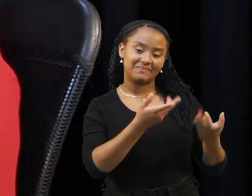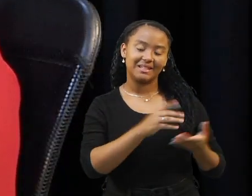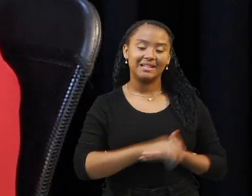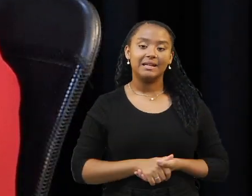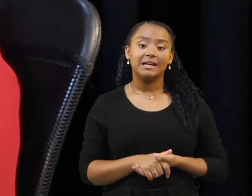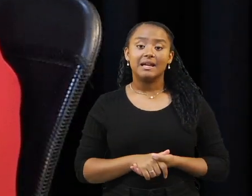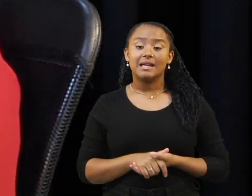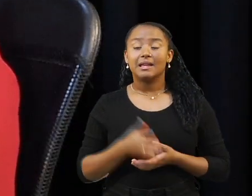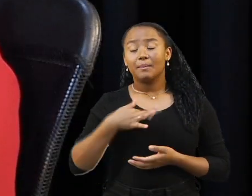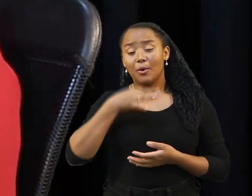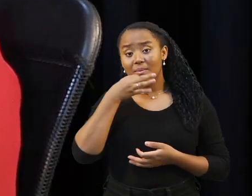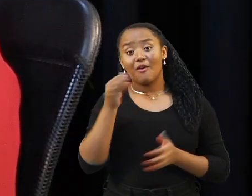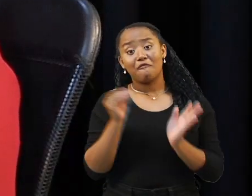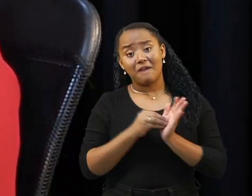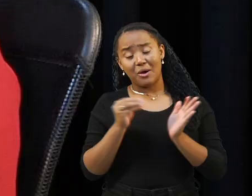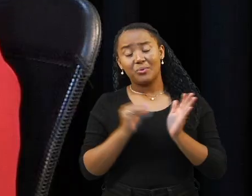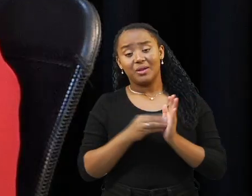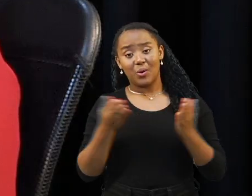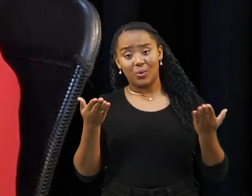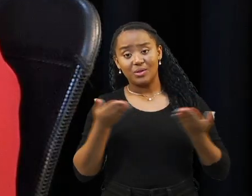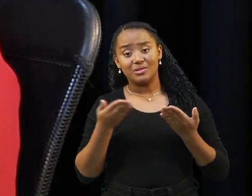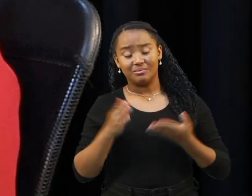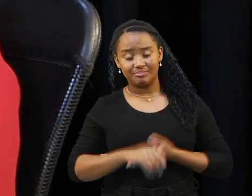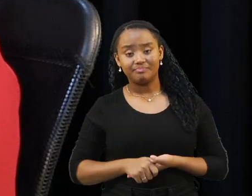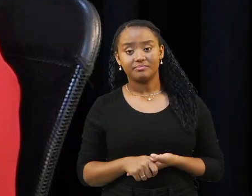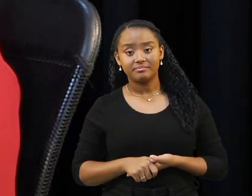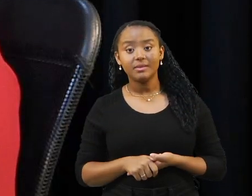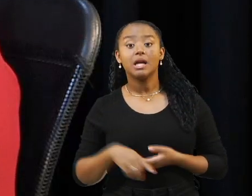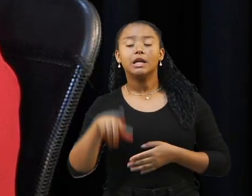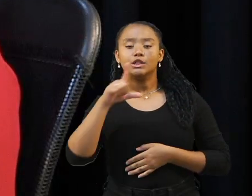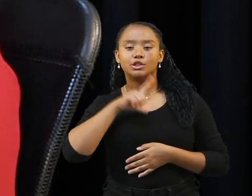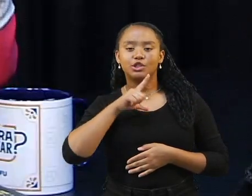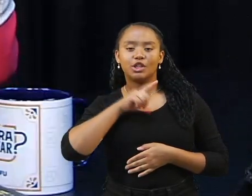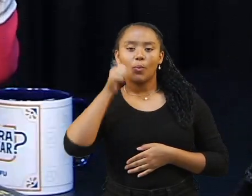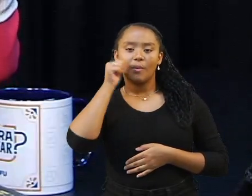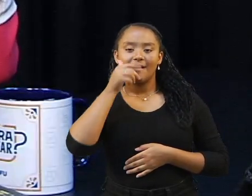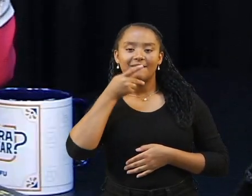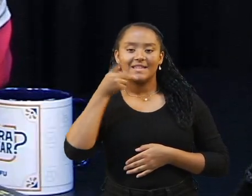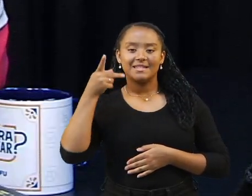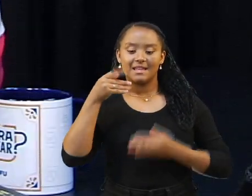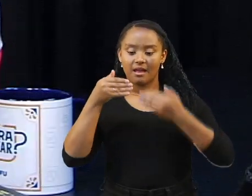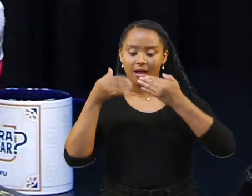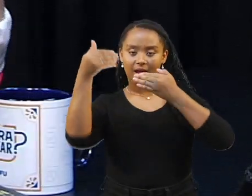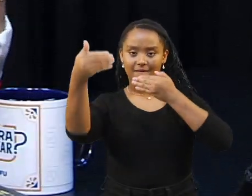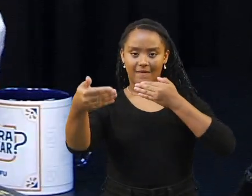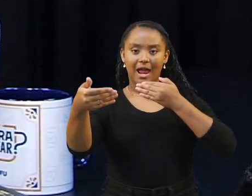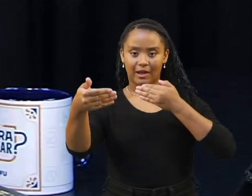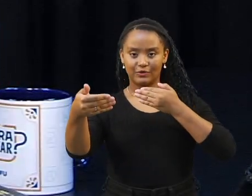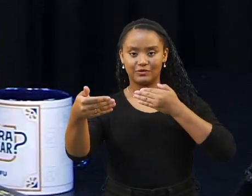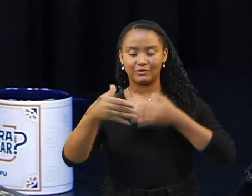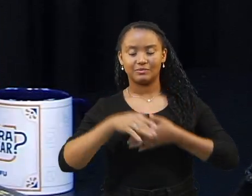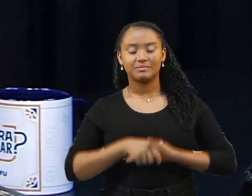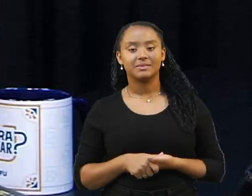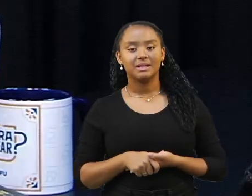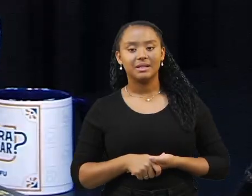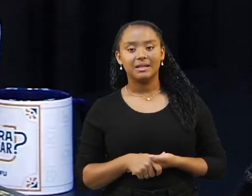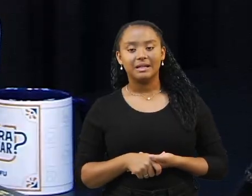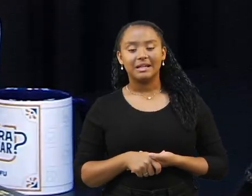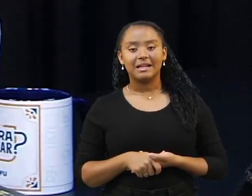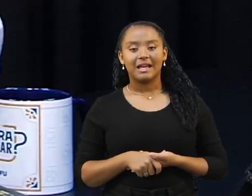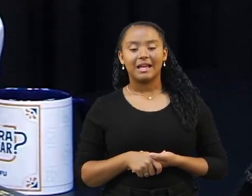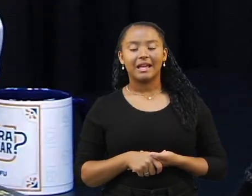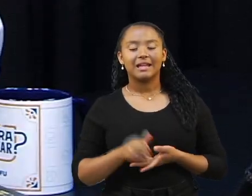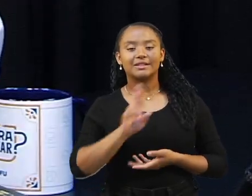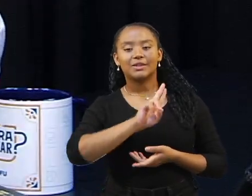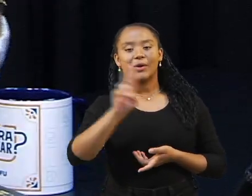falta muito hoje, né? E tinha uma vizinha em frente que era do seu Zé